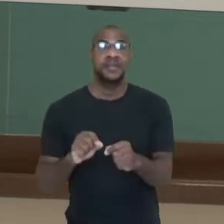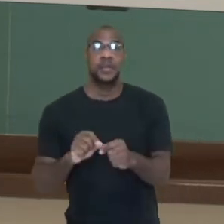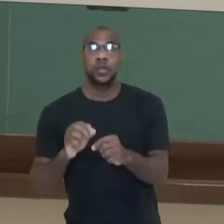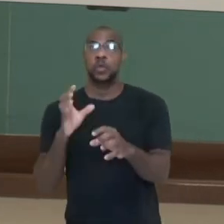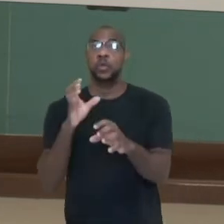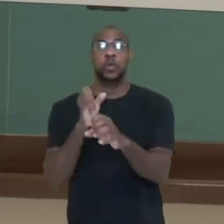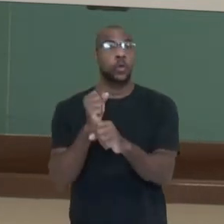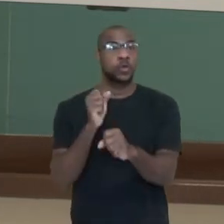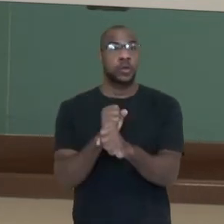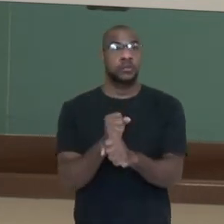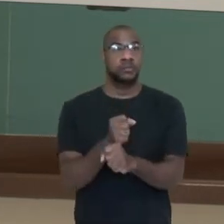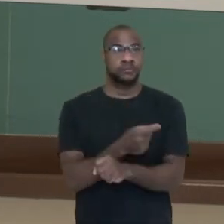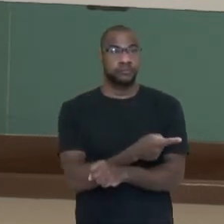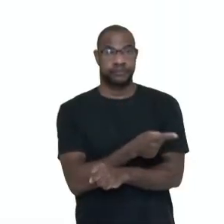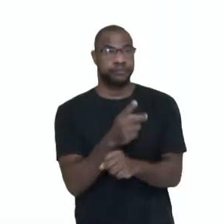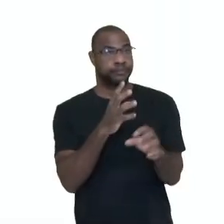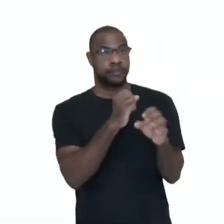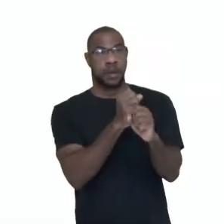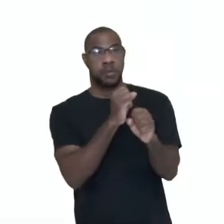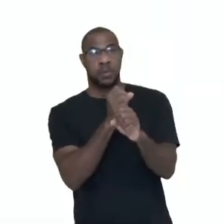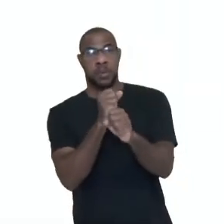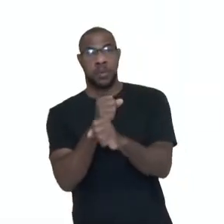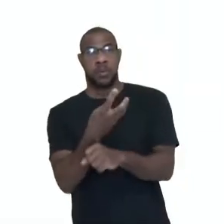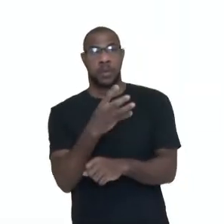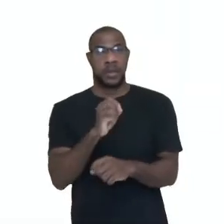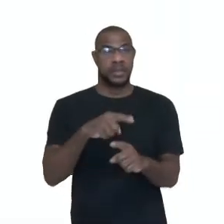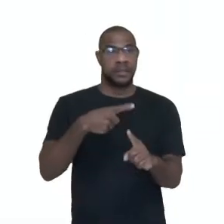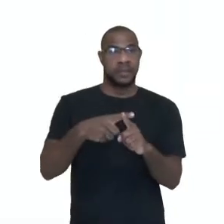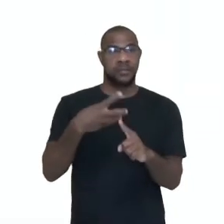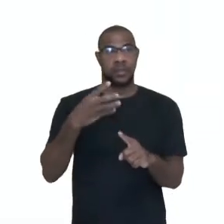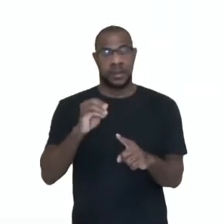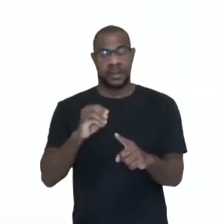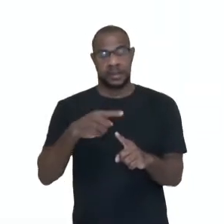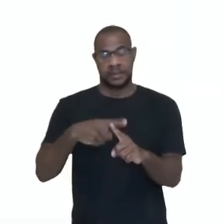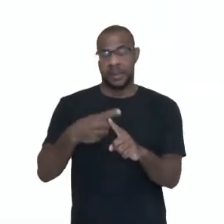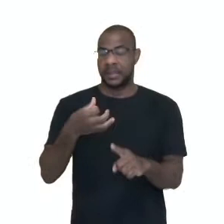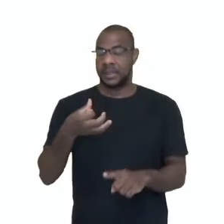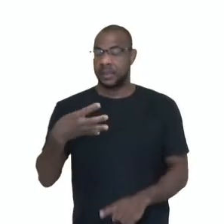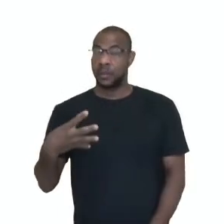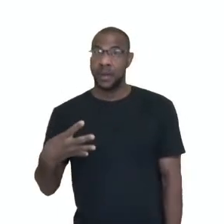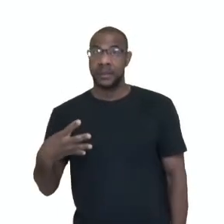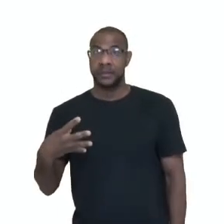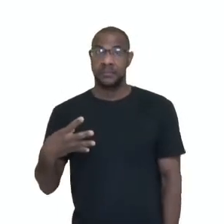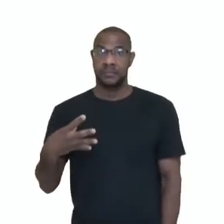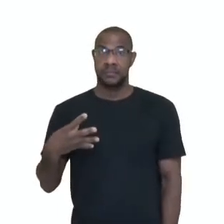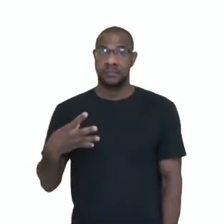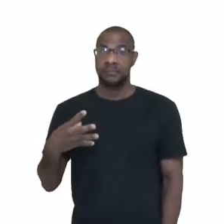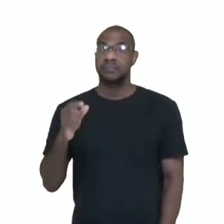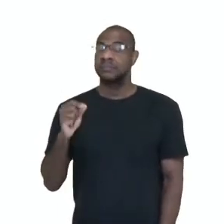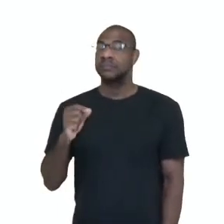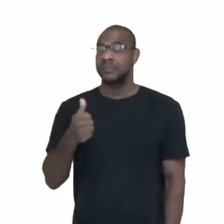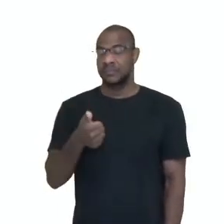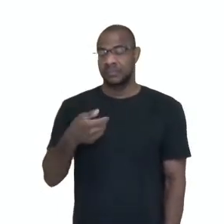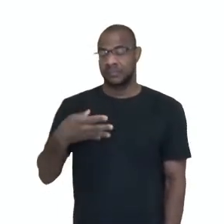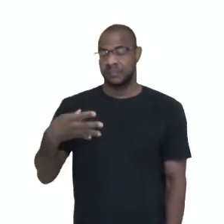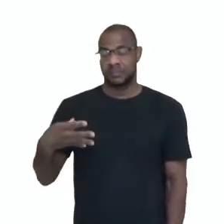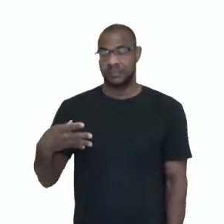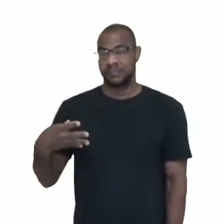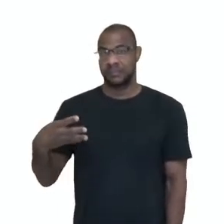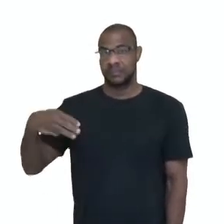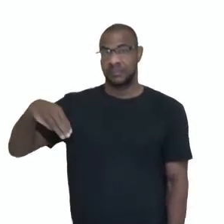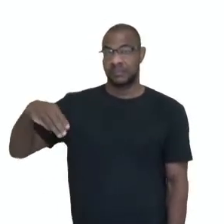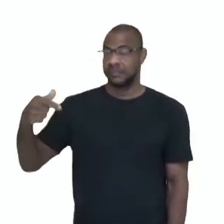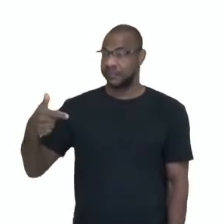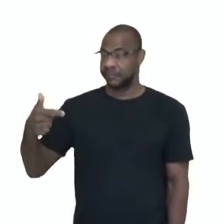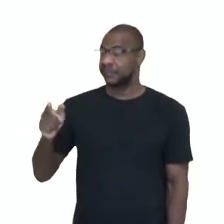o somatório de tudo isso aqui, 40 mais 40 mais 64, eu vou obter 144